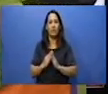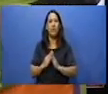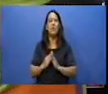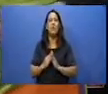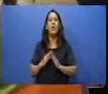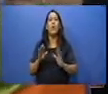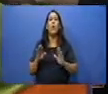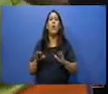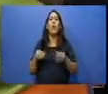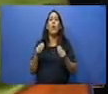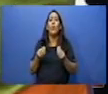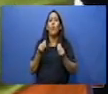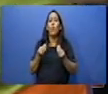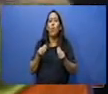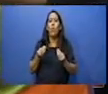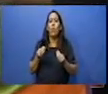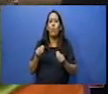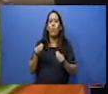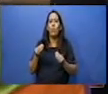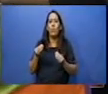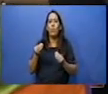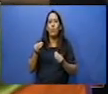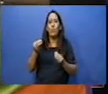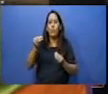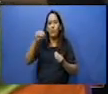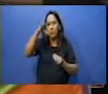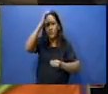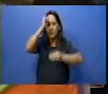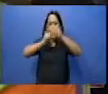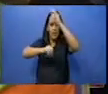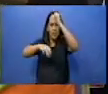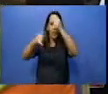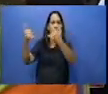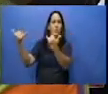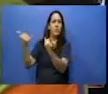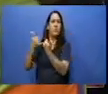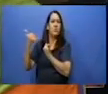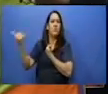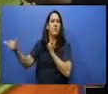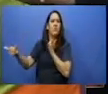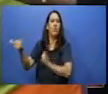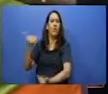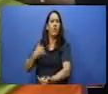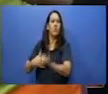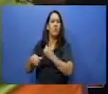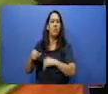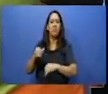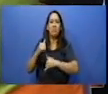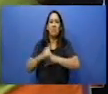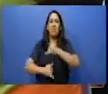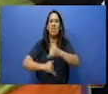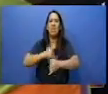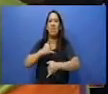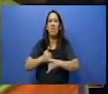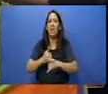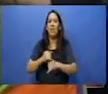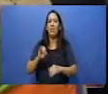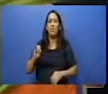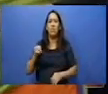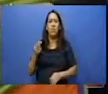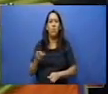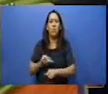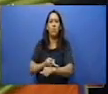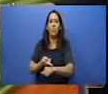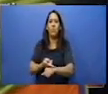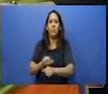e informação. Como você fica sabendo das notícias do mundo? Você olha na internet? Você